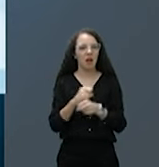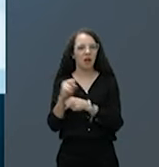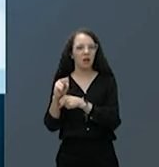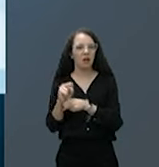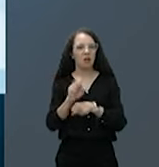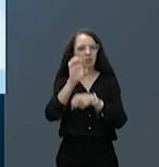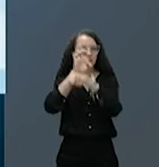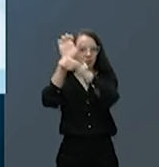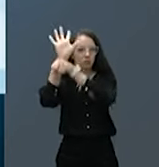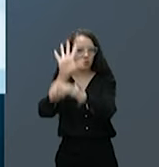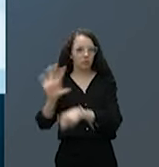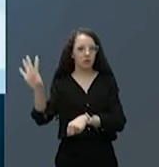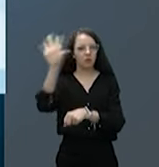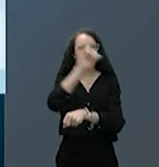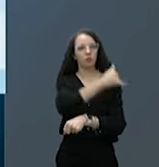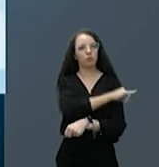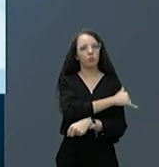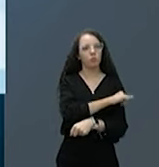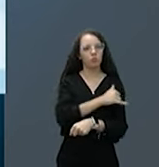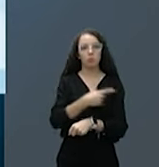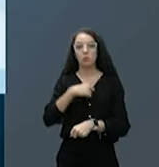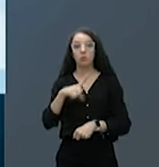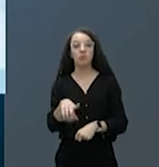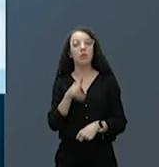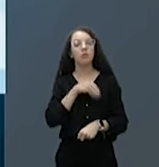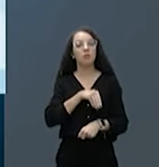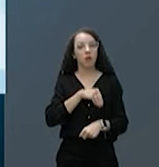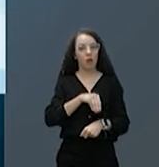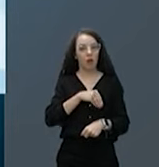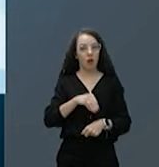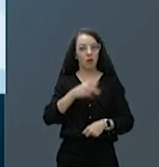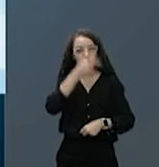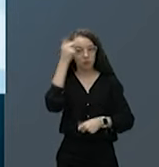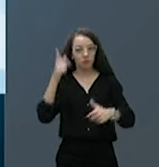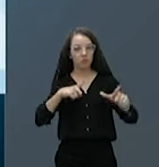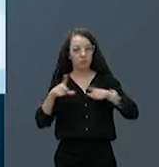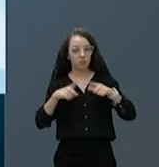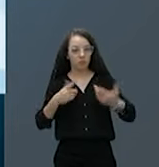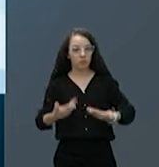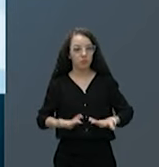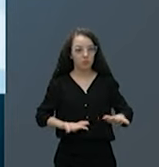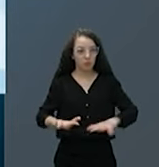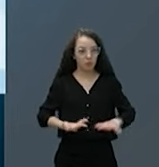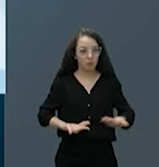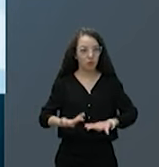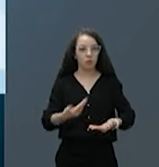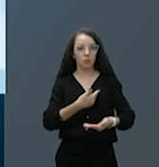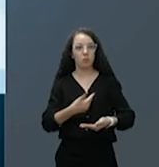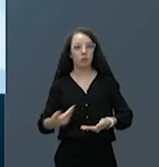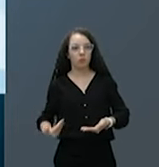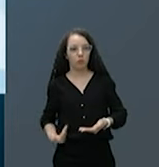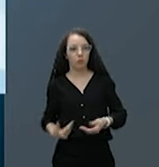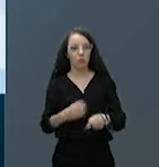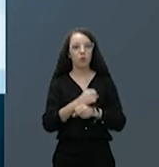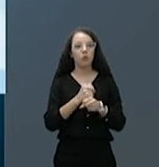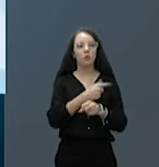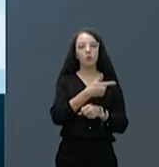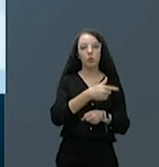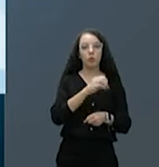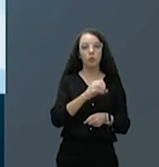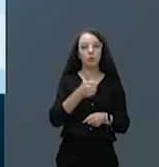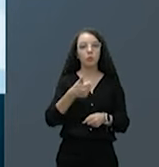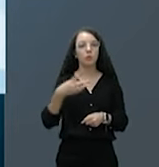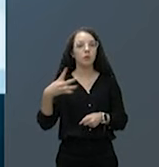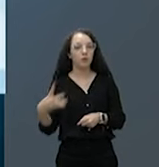salários, já que em 2014 o querelante reivindicou uma melhoria salarial para sua categoria. E este fato, ele é comprovado